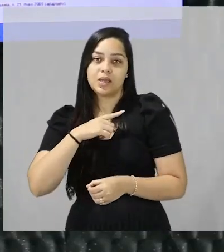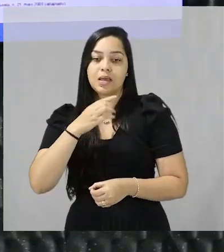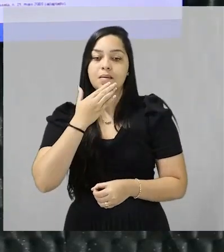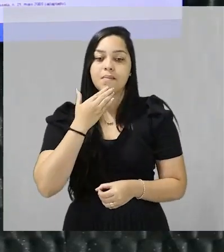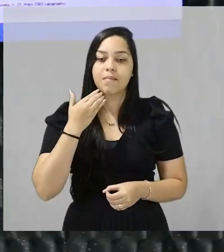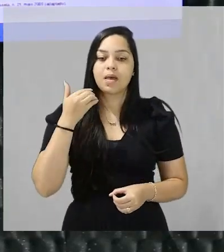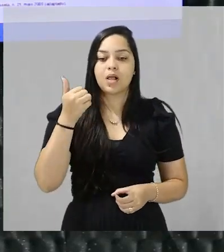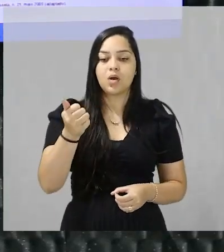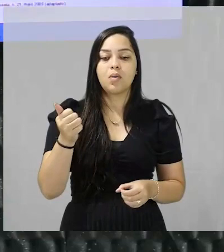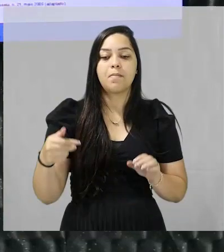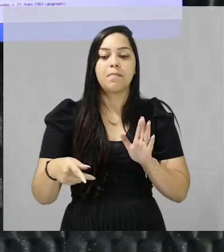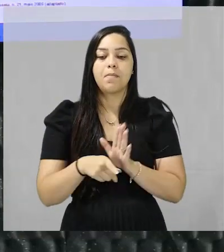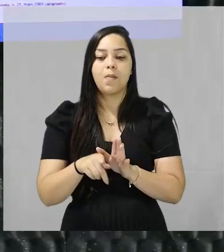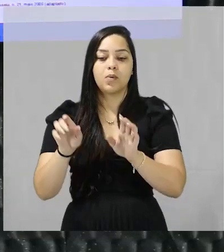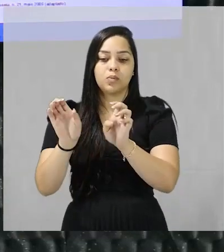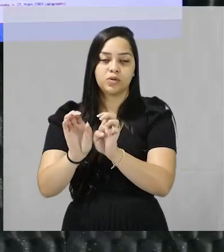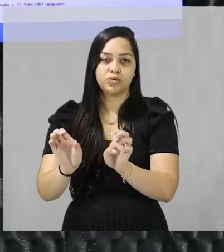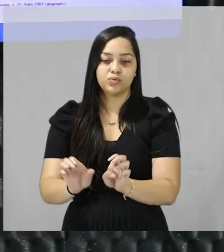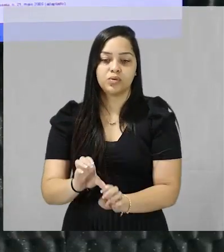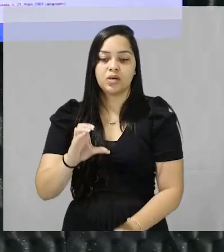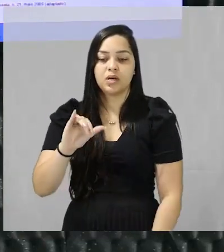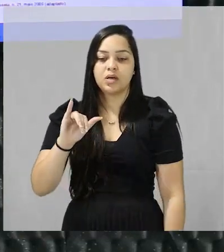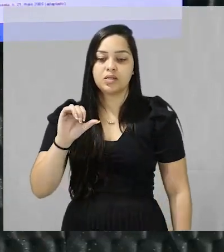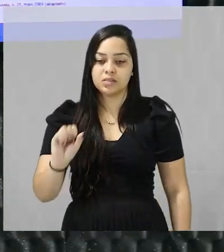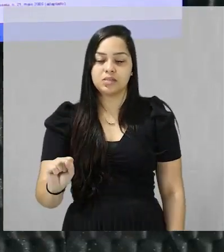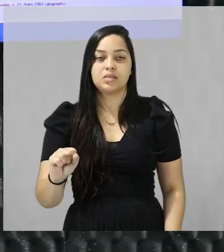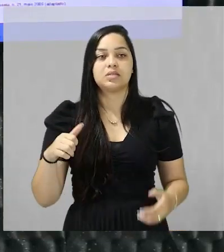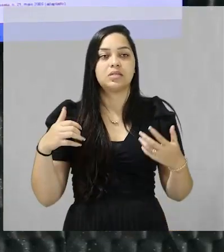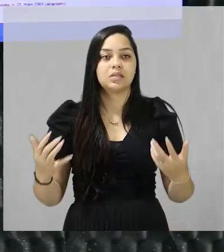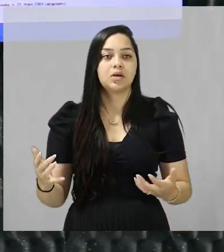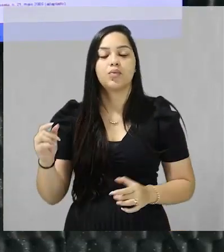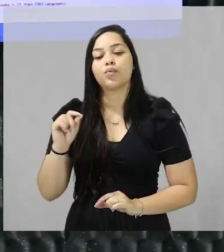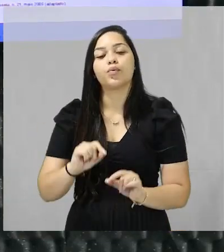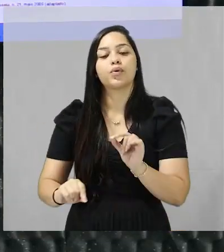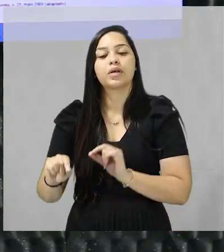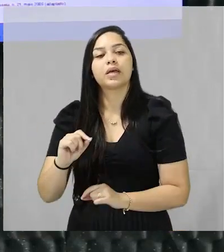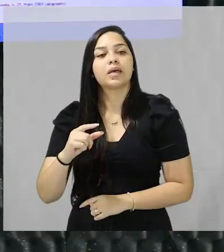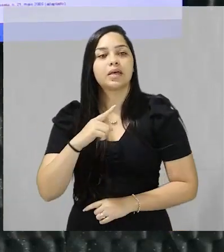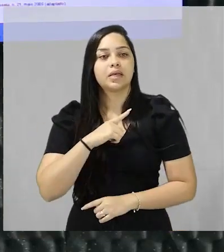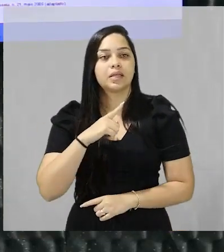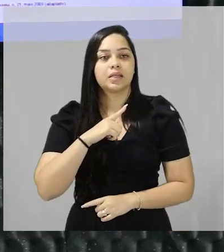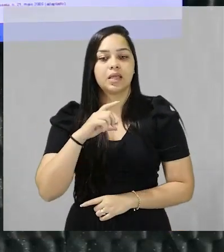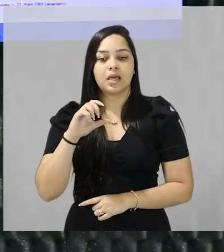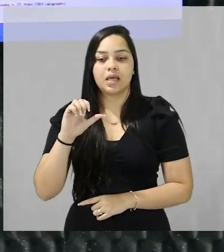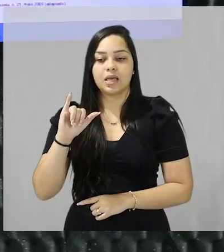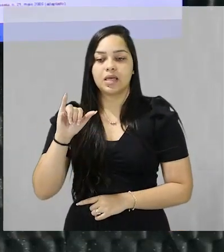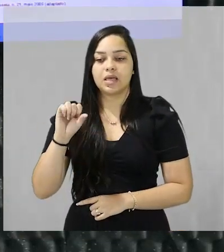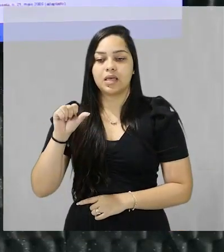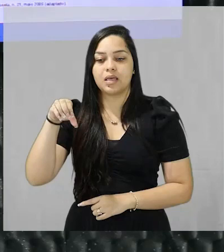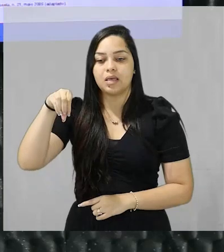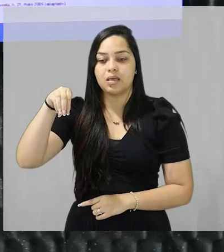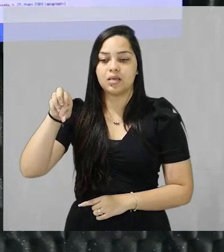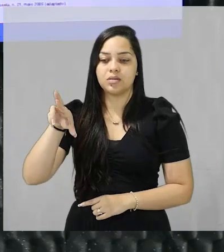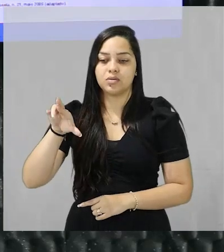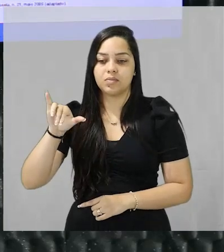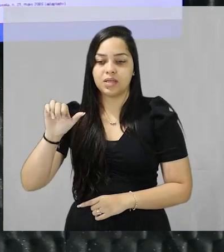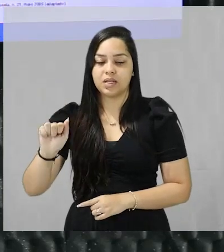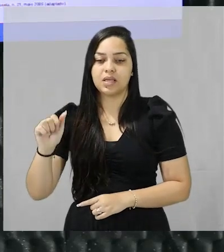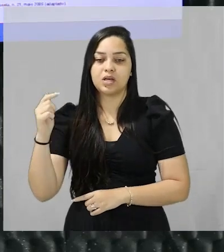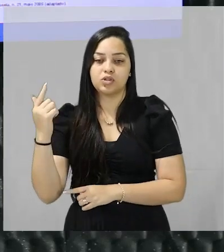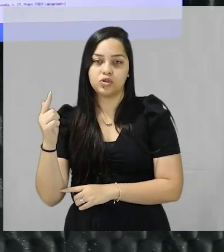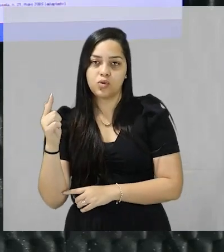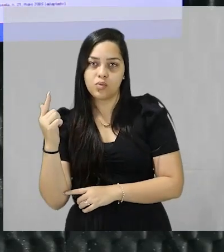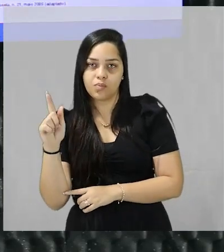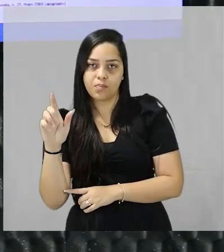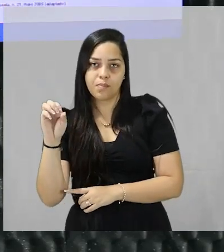melhor numa estrutura cis. Então, nós temos aqui a isomeria geométrica do tipo cis, tá